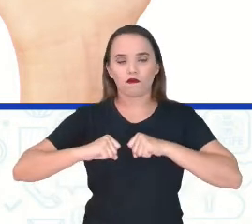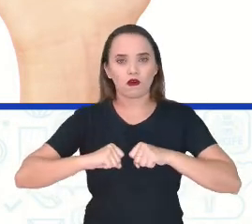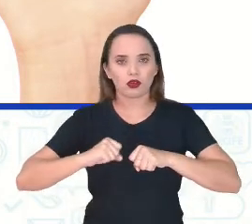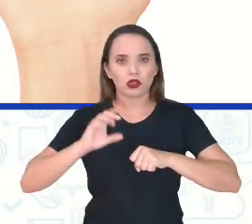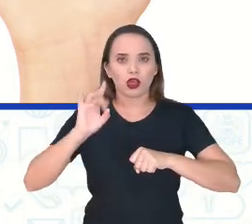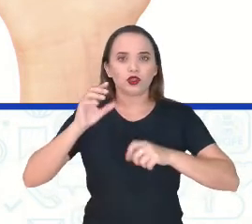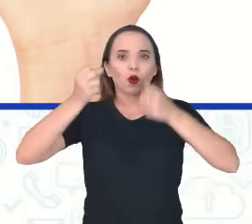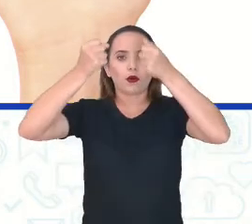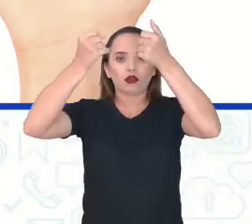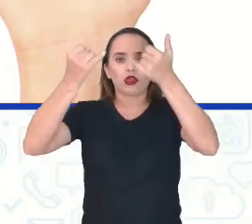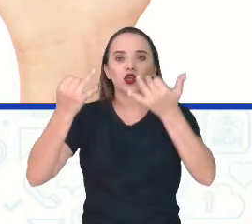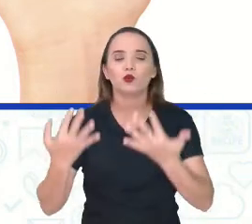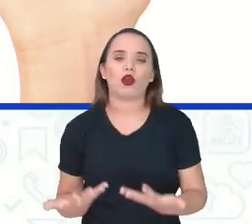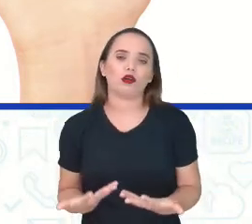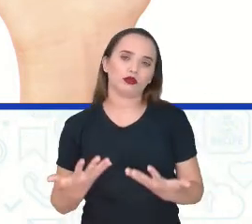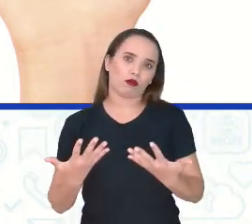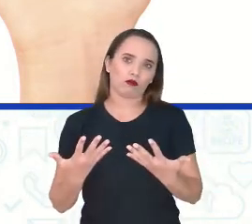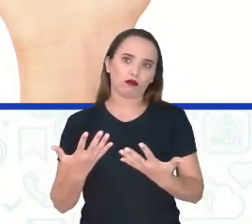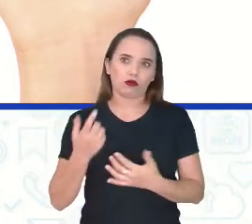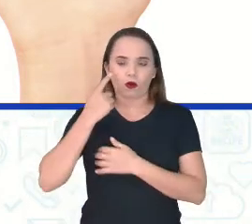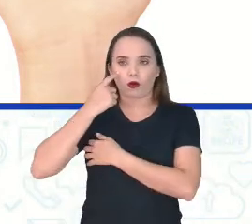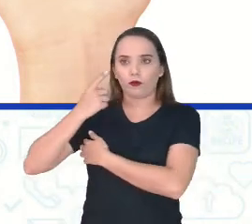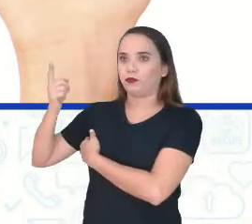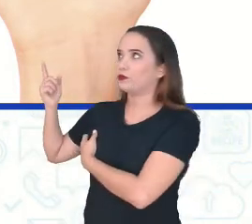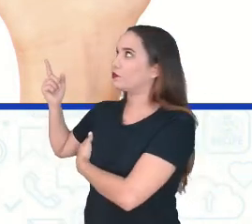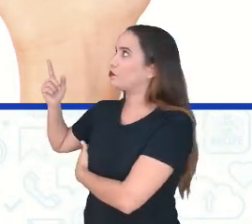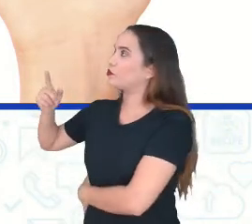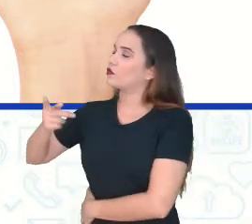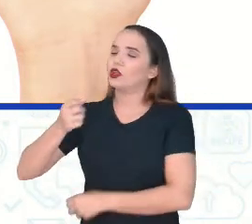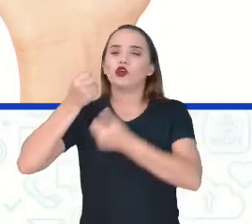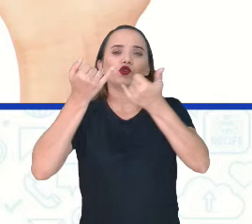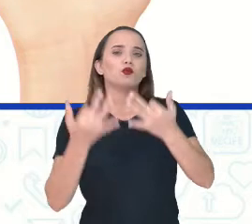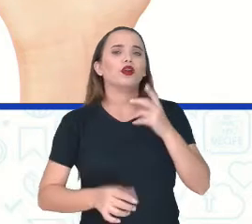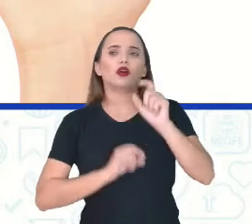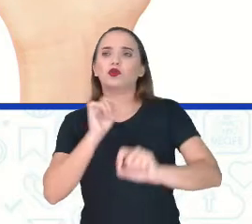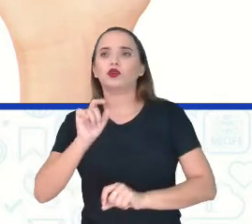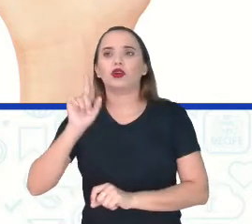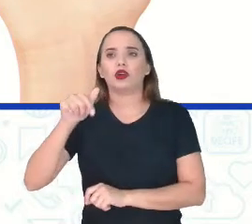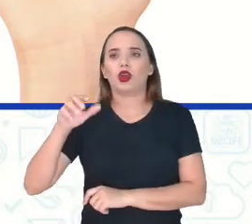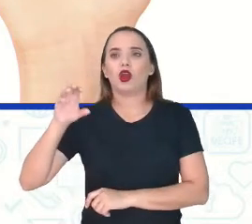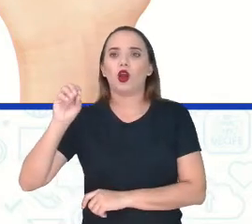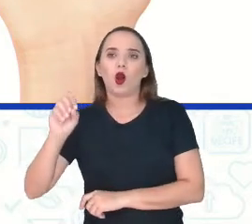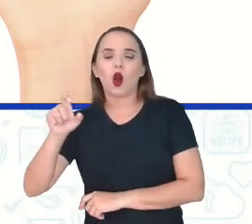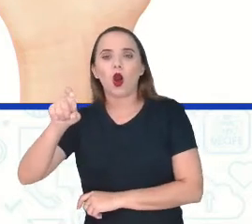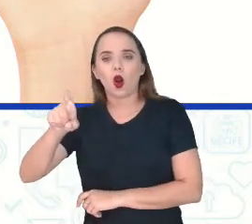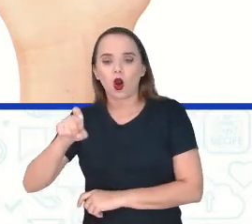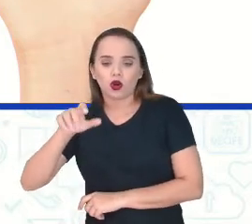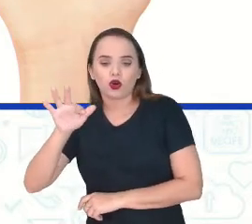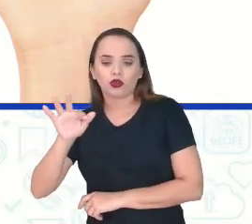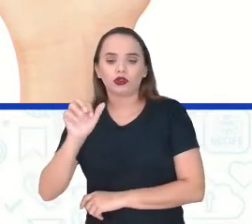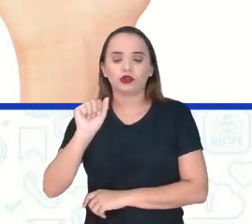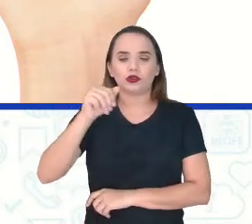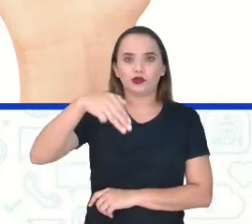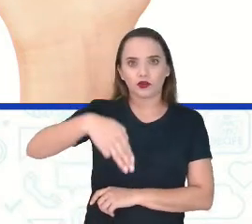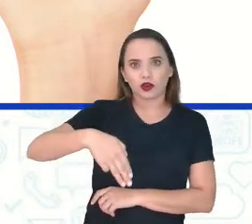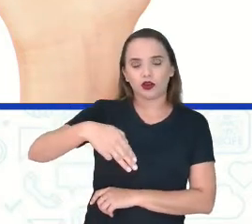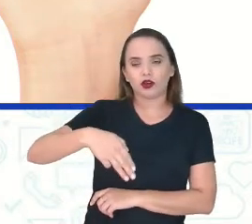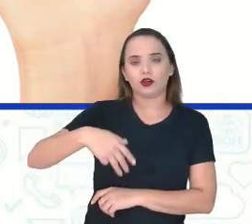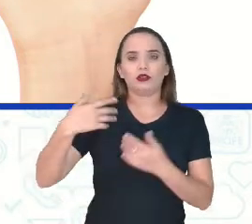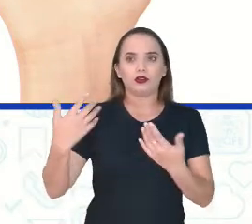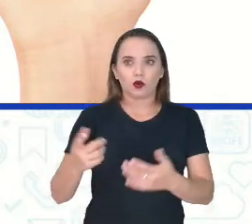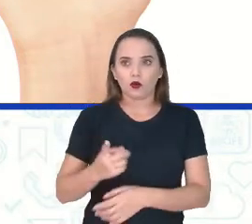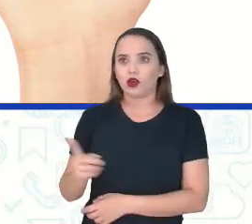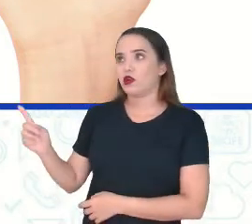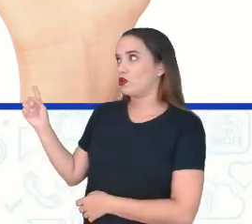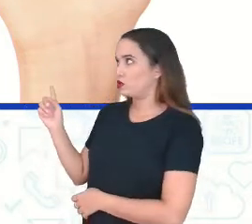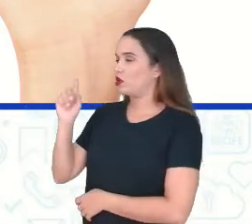descrevendo. Tipo, a Oxfam falou isso, então há uma descrição de um fato. Não há aí uma